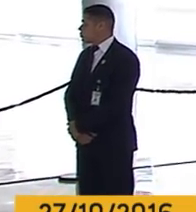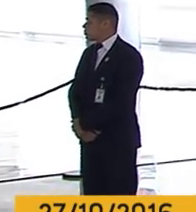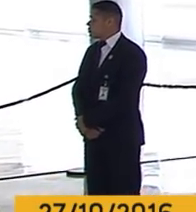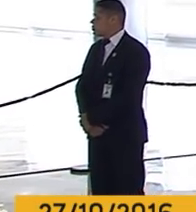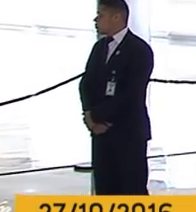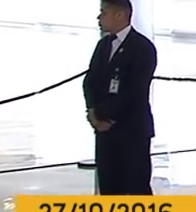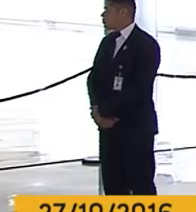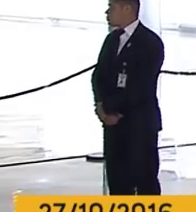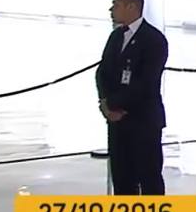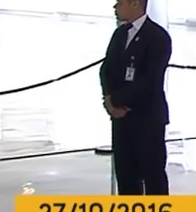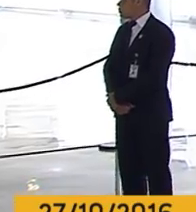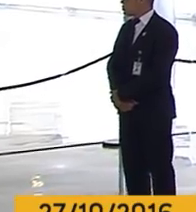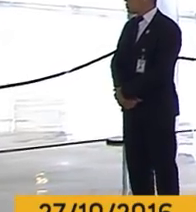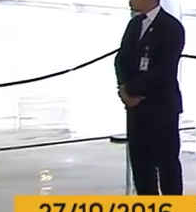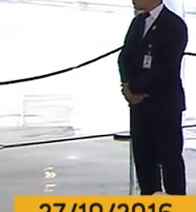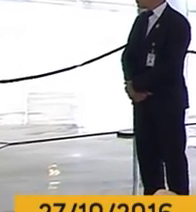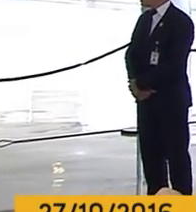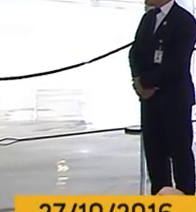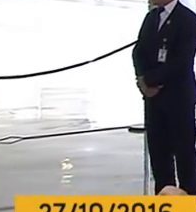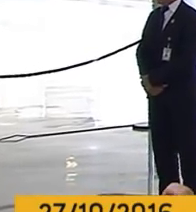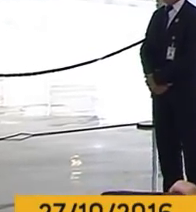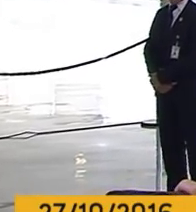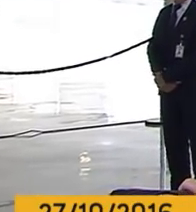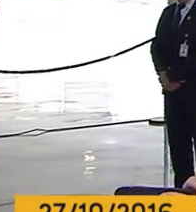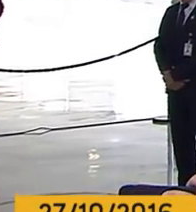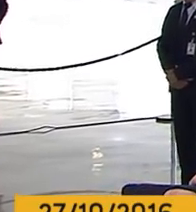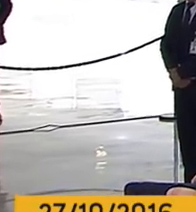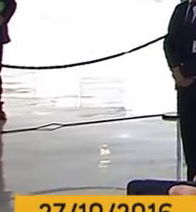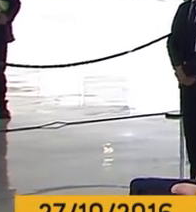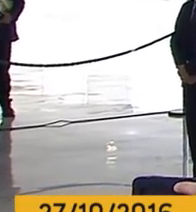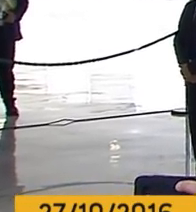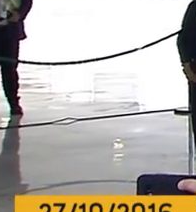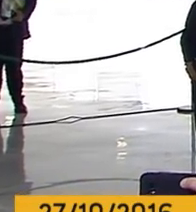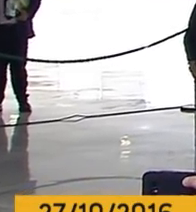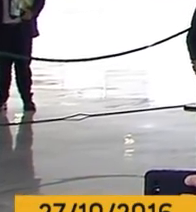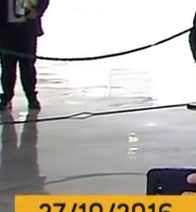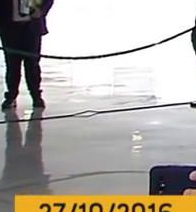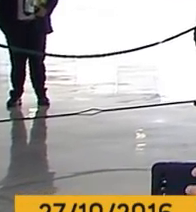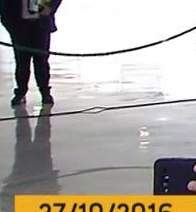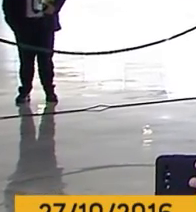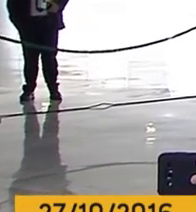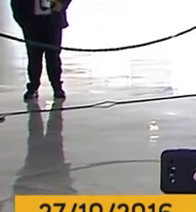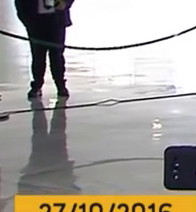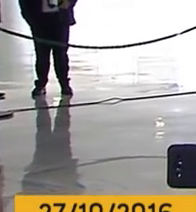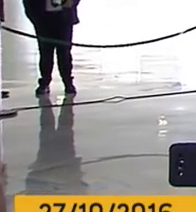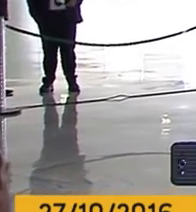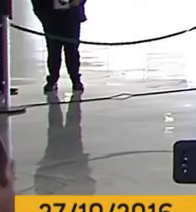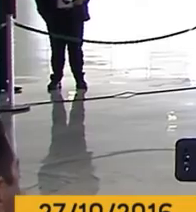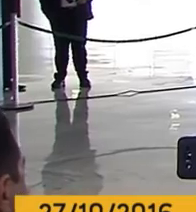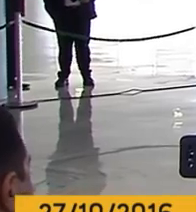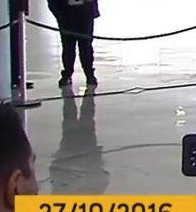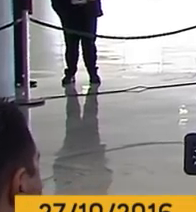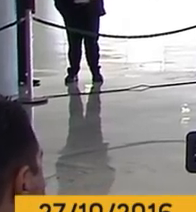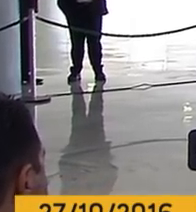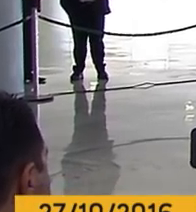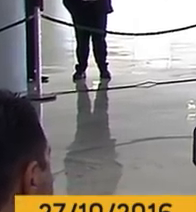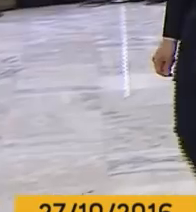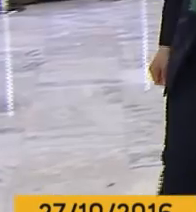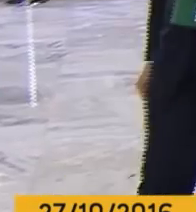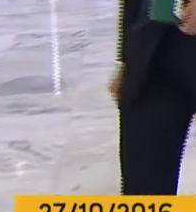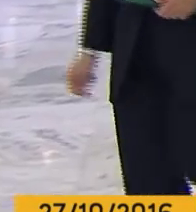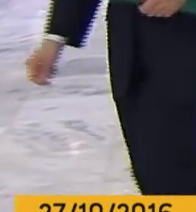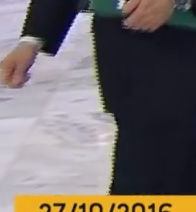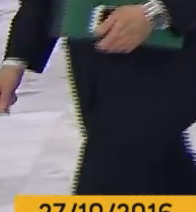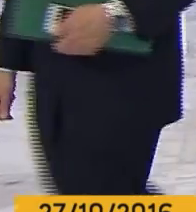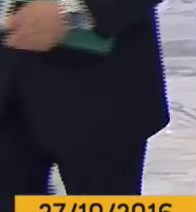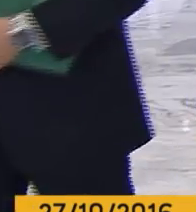Simples. Vamos acompanhar ao vivo essa cerimônia direto do Palácio do Planalto. Deputado Jorginho Melo